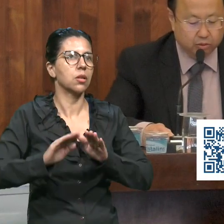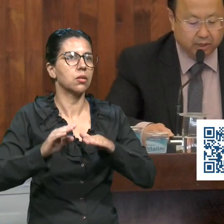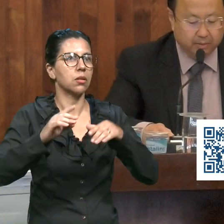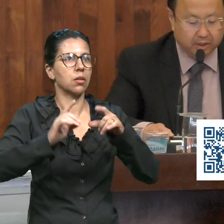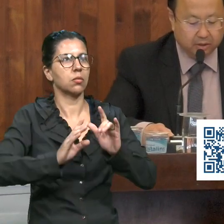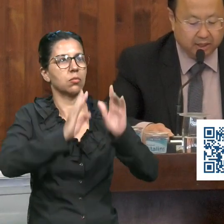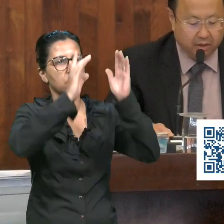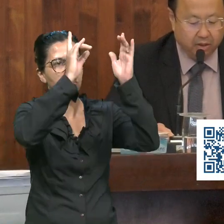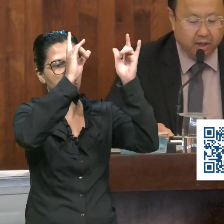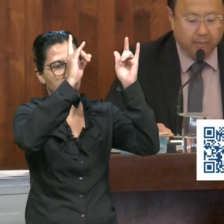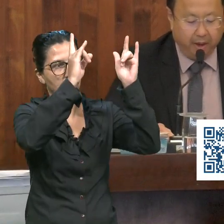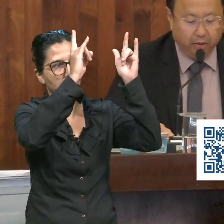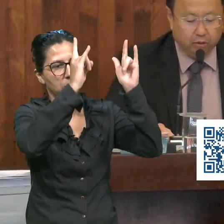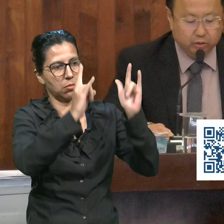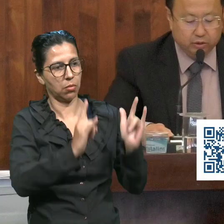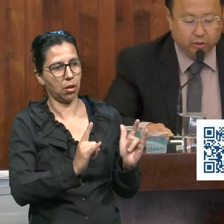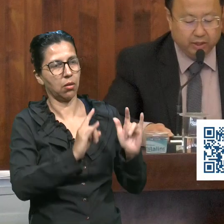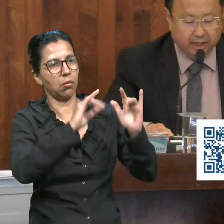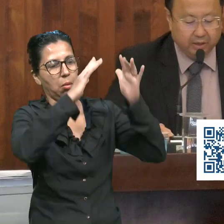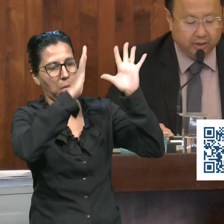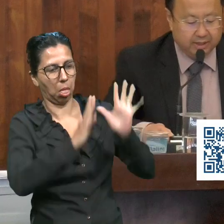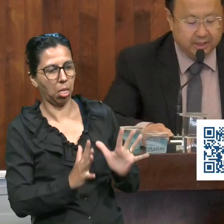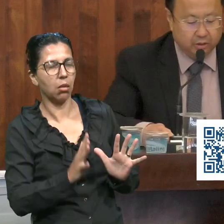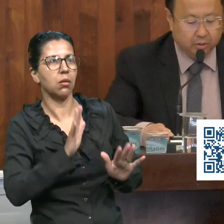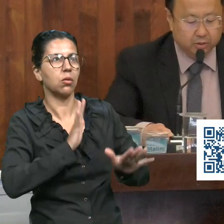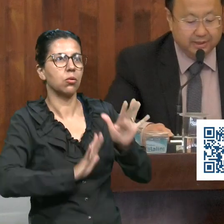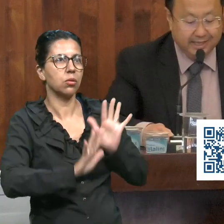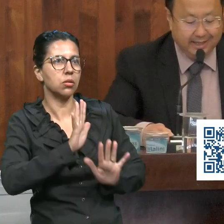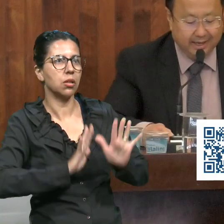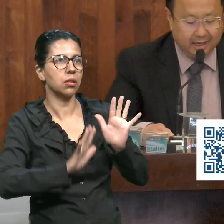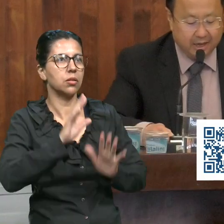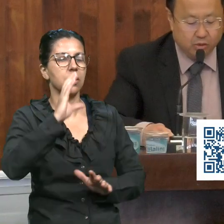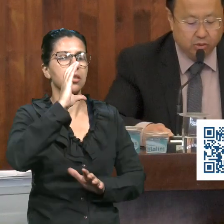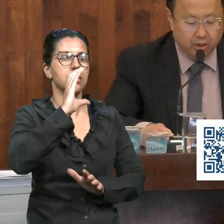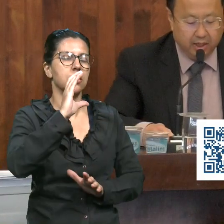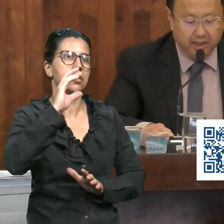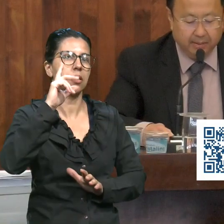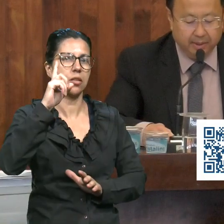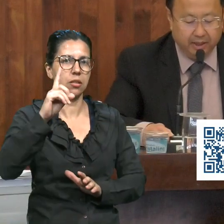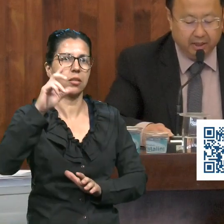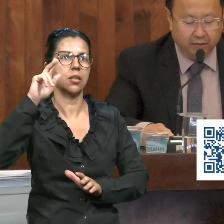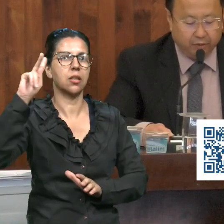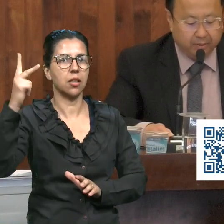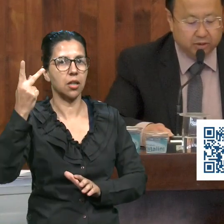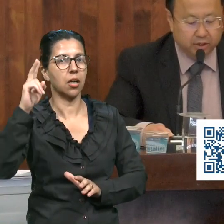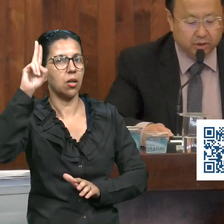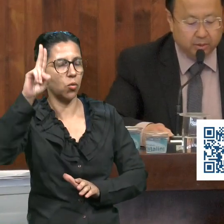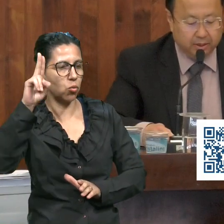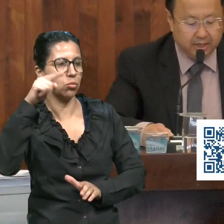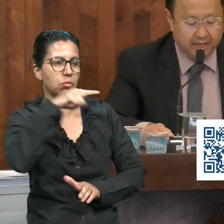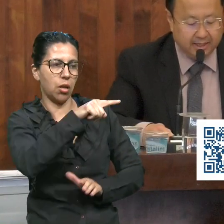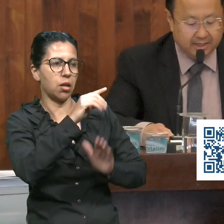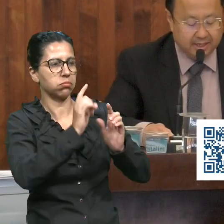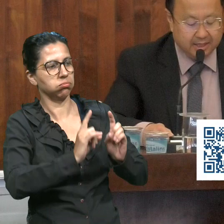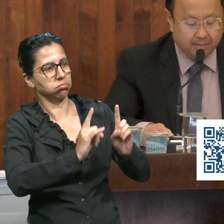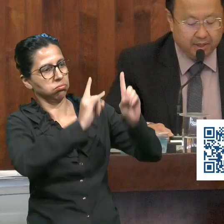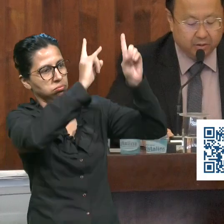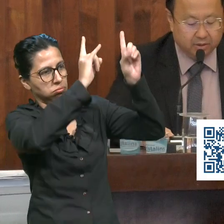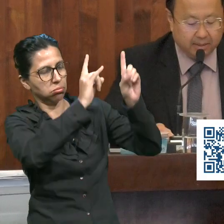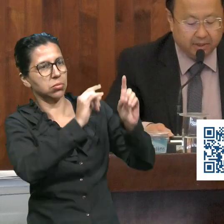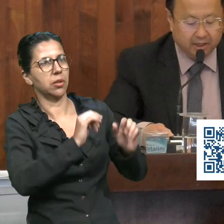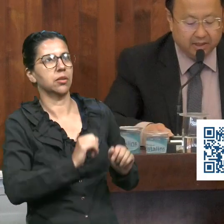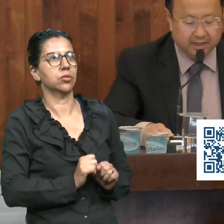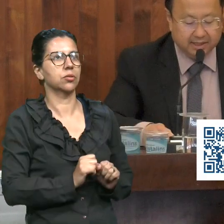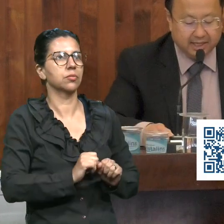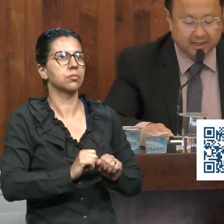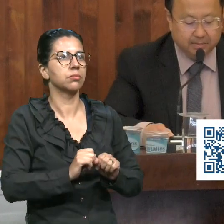do Conjunto Habitacional Paulo Lúcio Nogueira, conhecido como CDHU, e também informações sobre reassentamentos